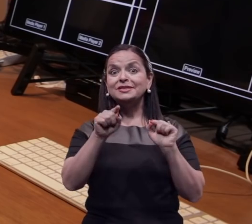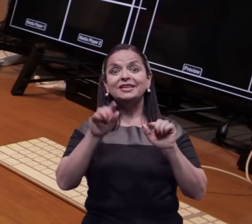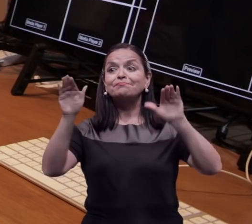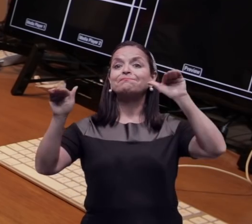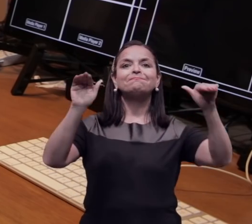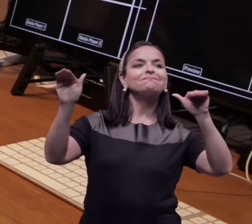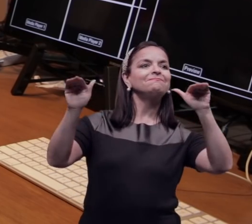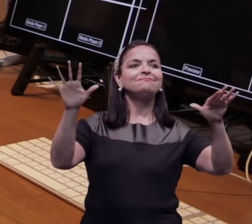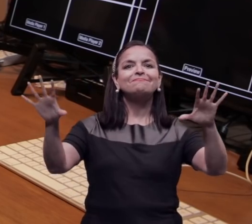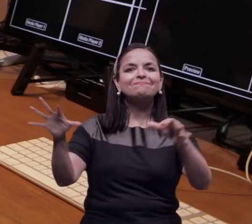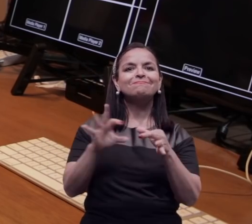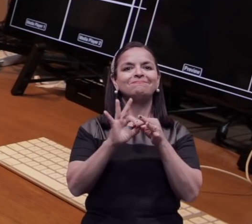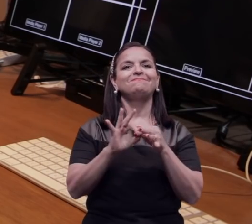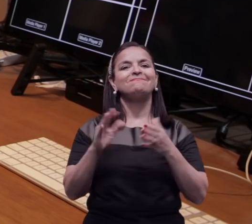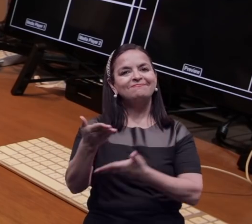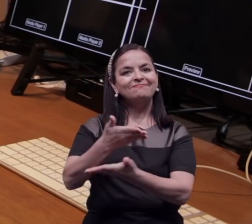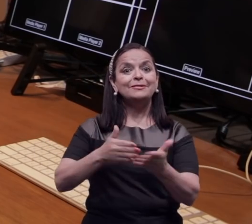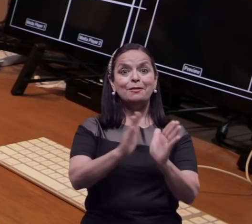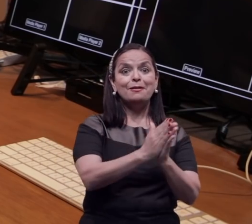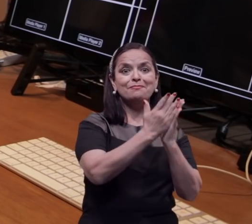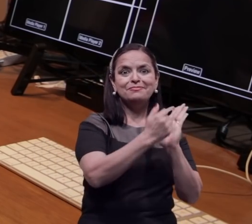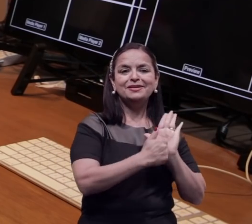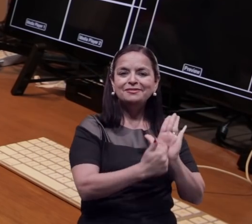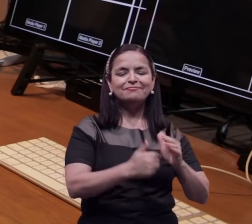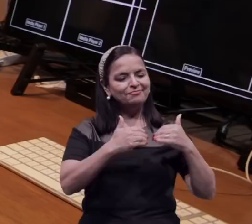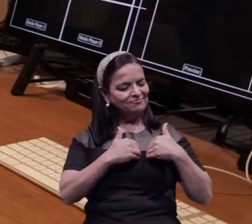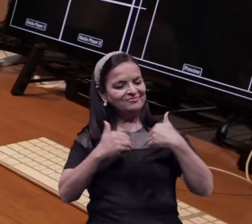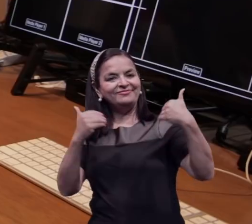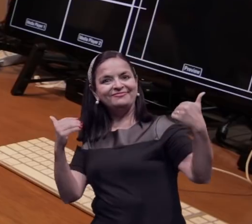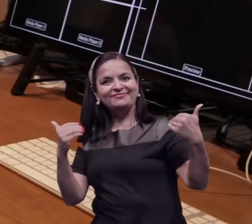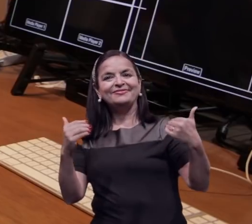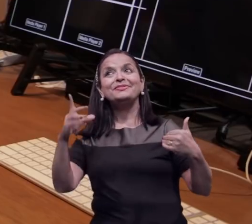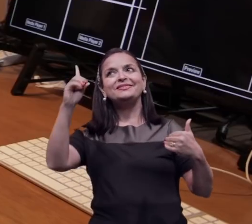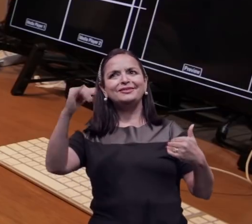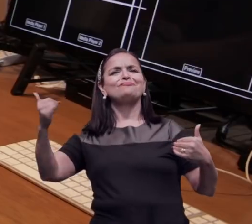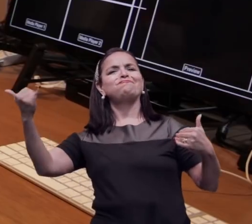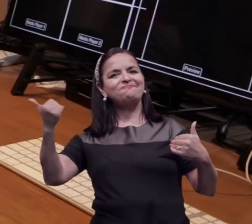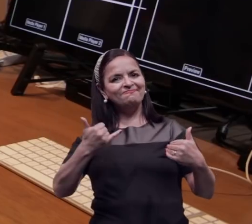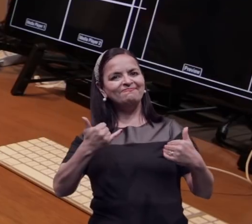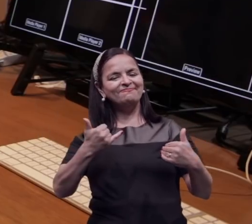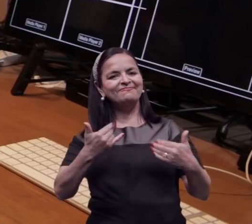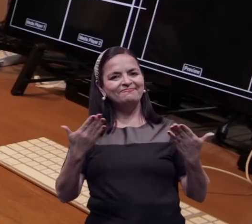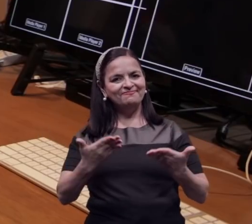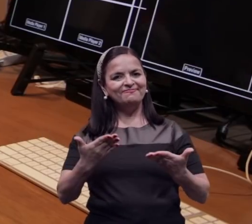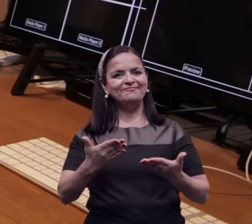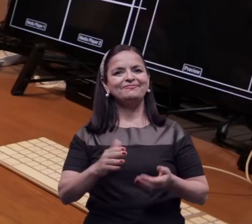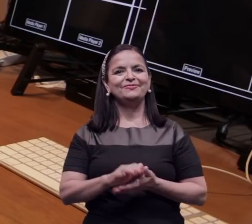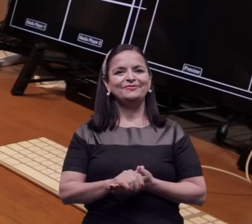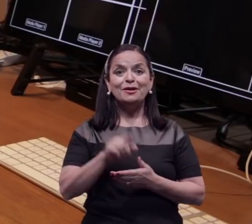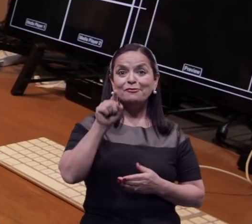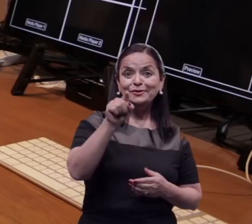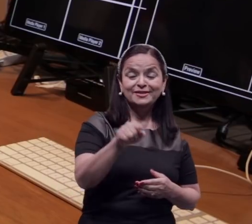a você reunir o pessoal aí em casa, pegar a sua Bíblia, abrir o seu coração, porque certamente o Senhor